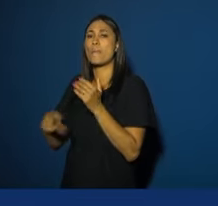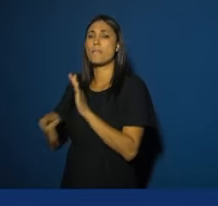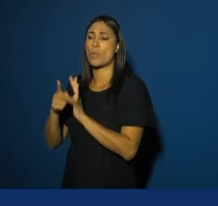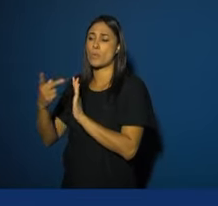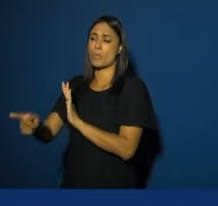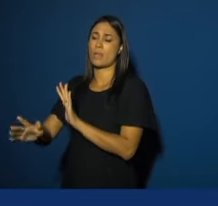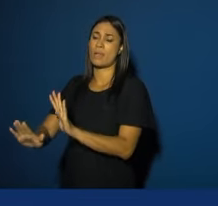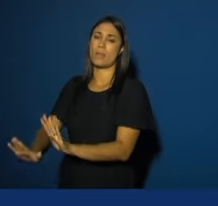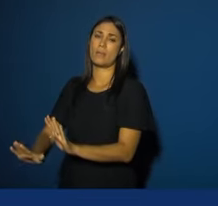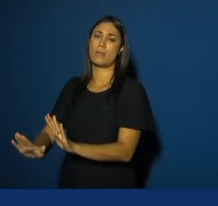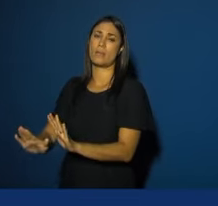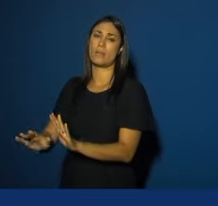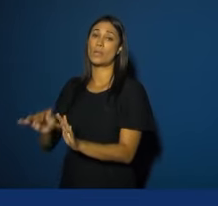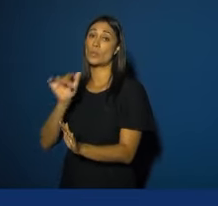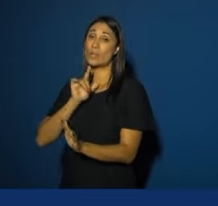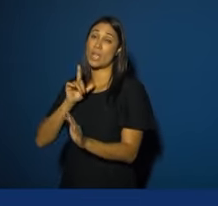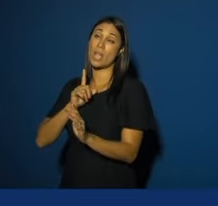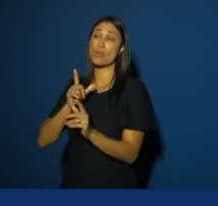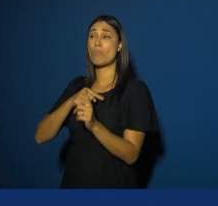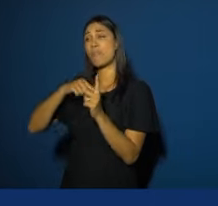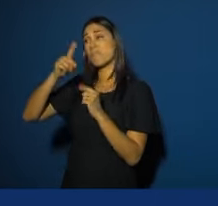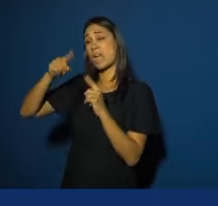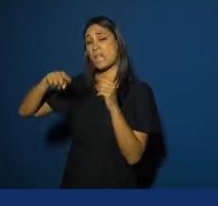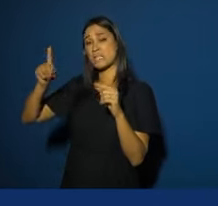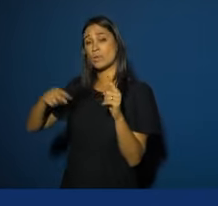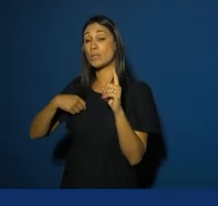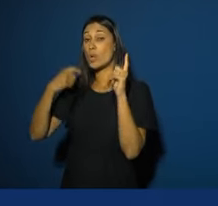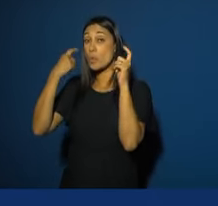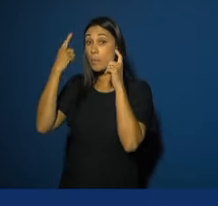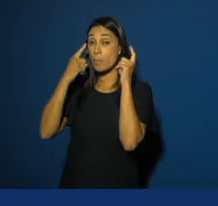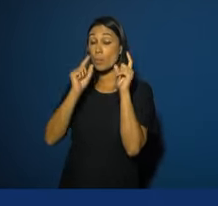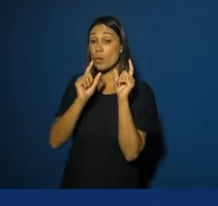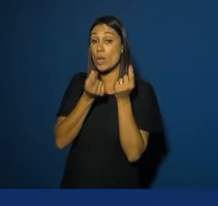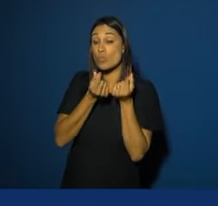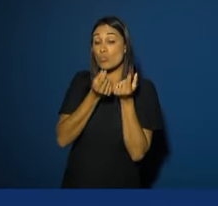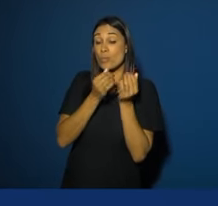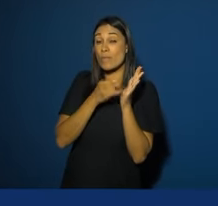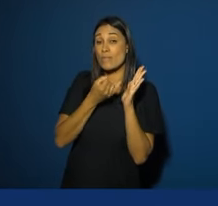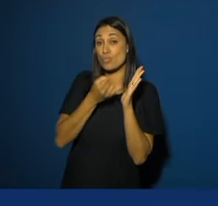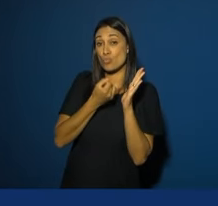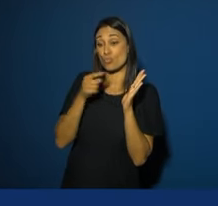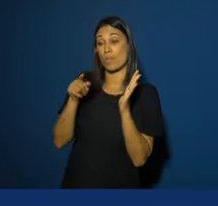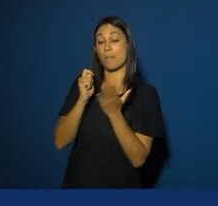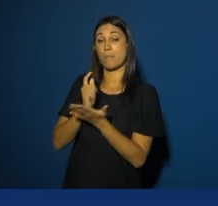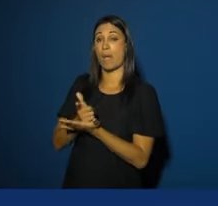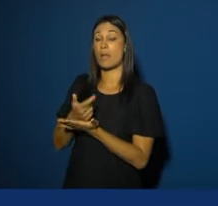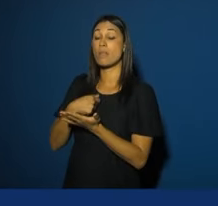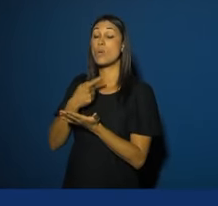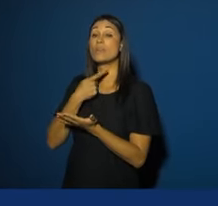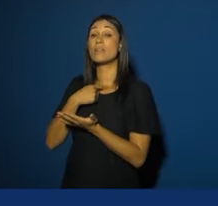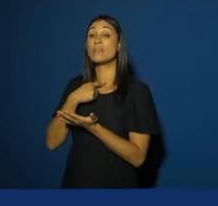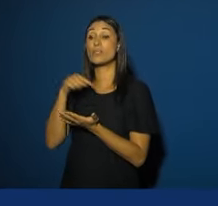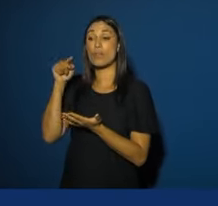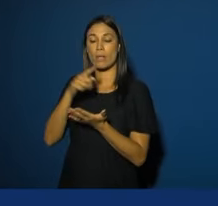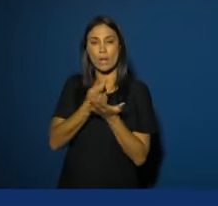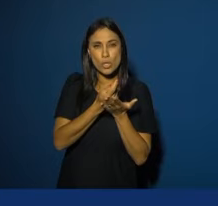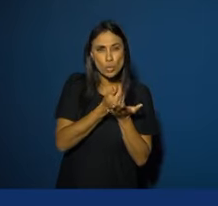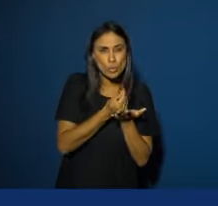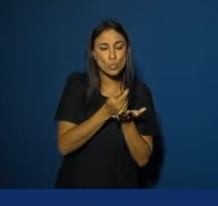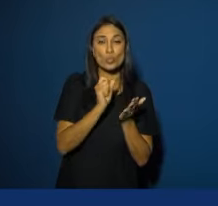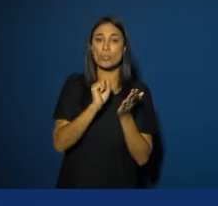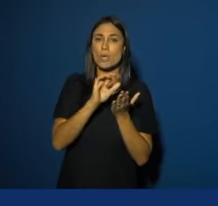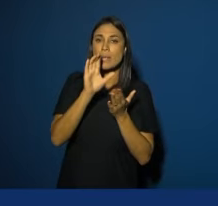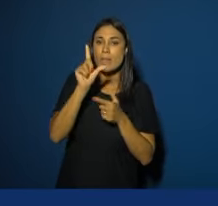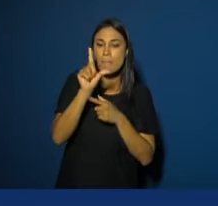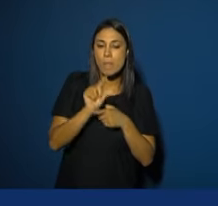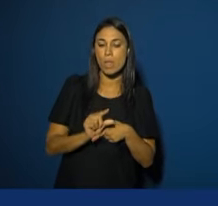dele faço uma estimativa me preocupo é com a tarifa que o cidadão paga que eu desejo que aquela tarifa seja a